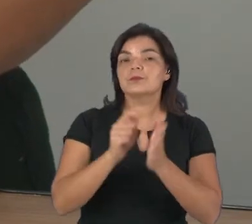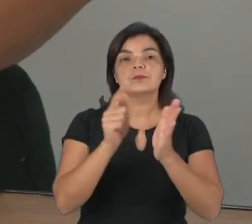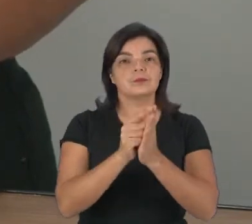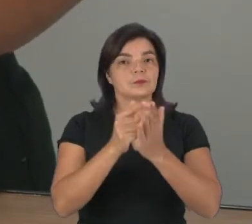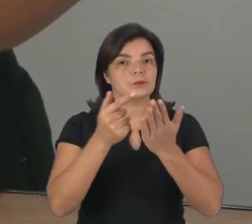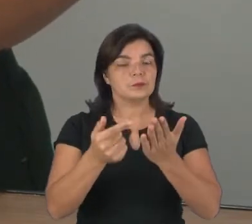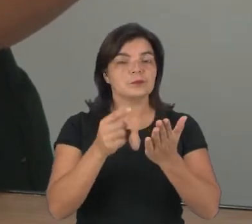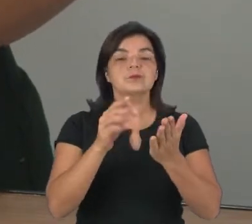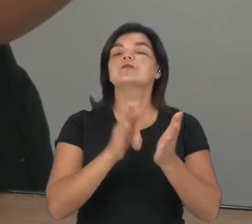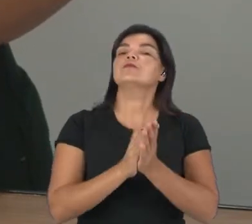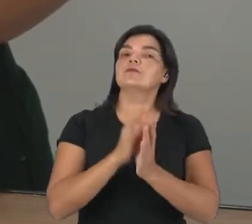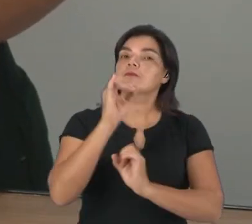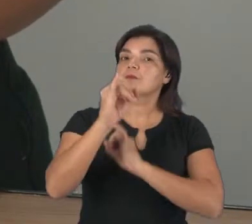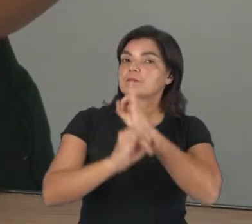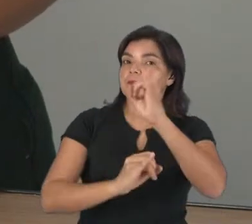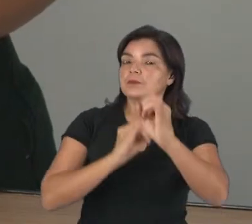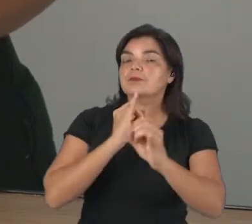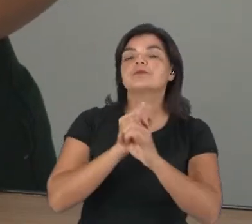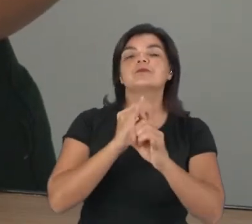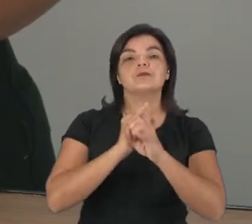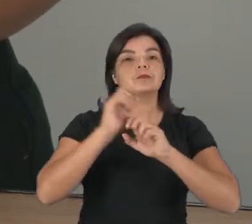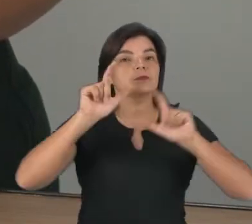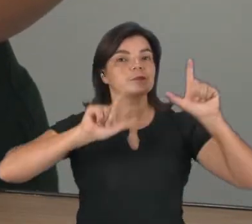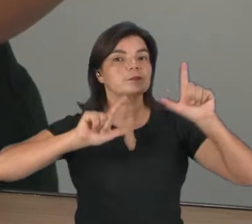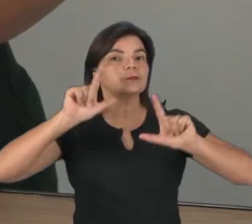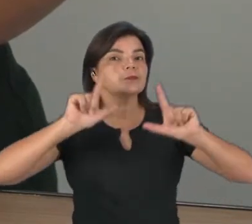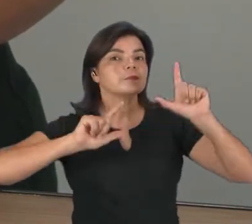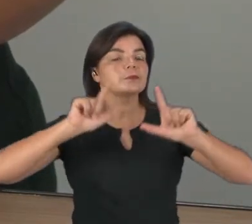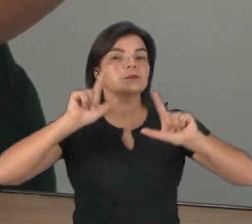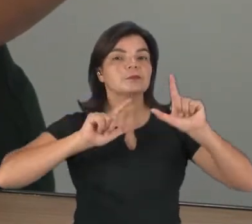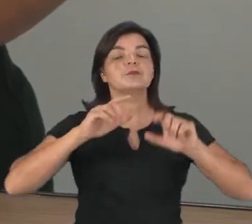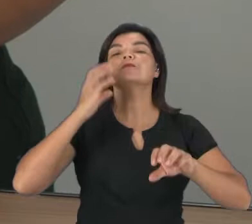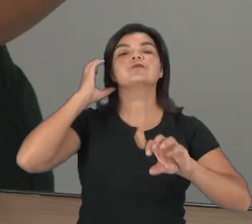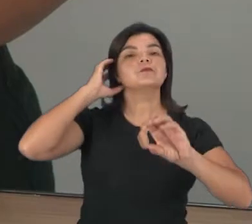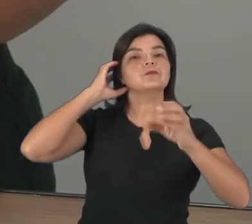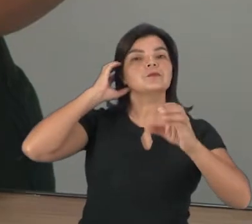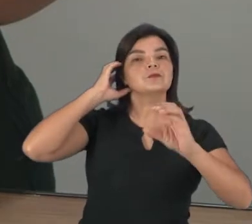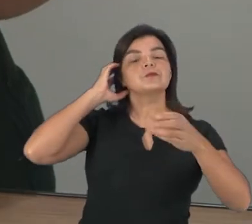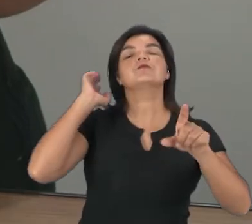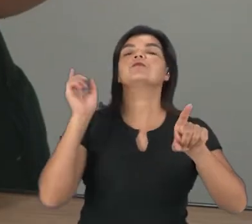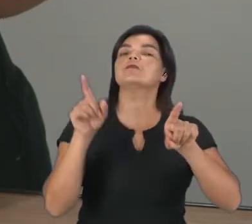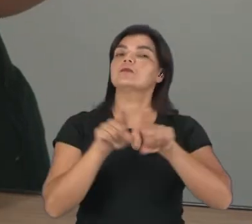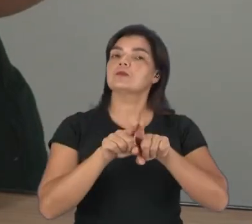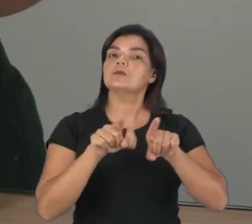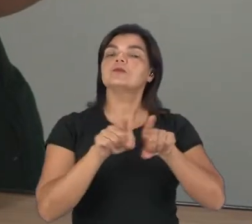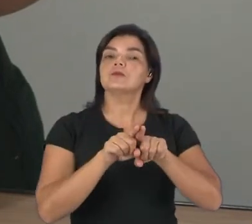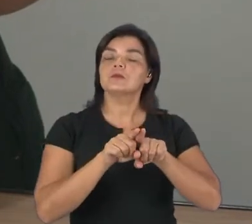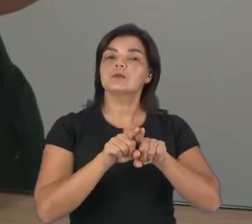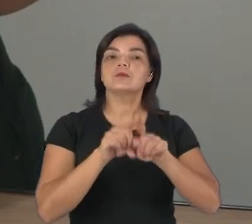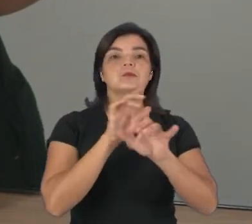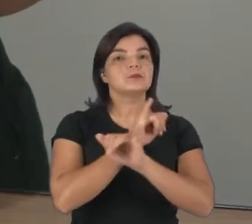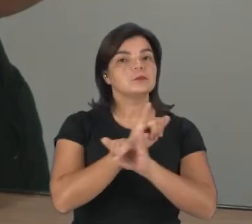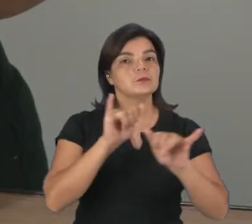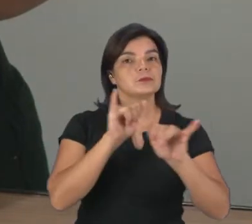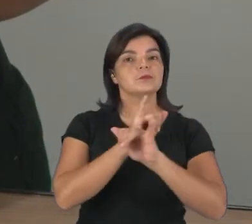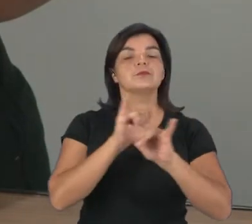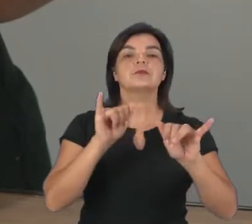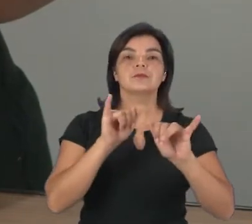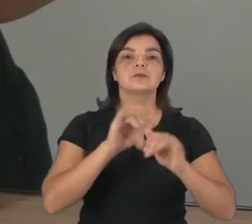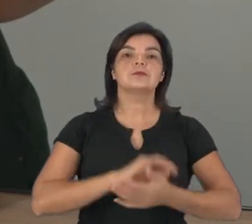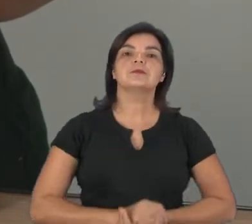jornais digitais, também na televisão, no rádio, nós temos acesso às informações.